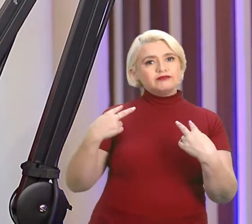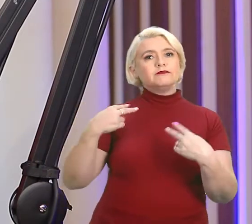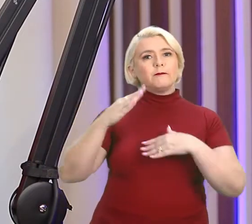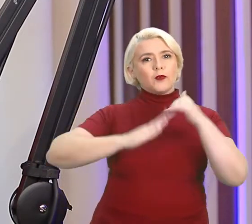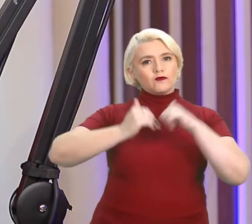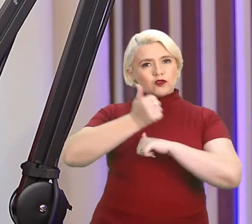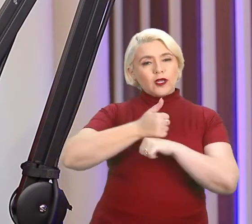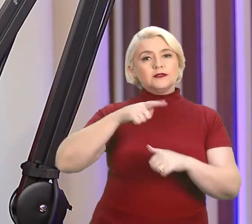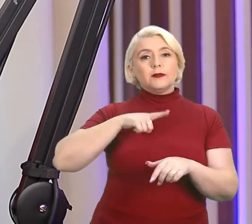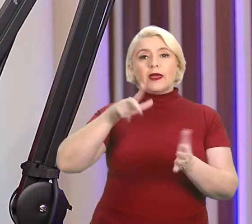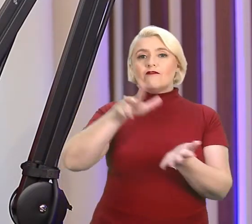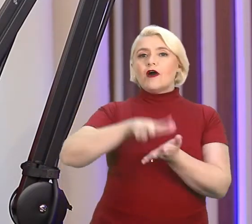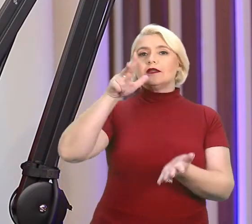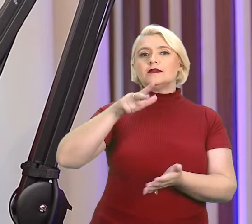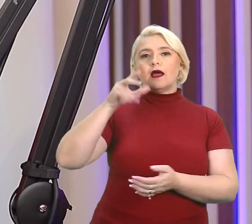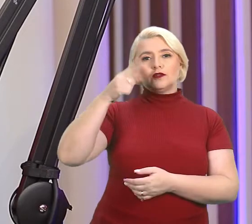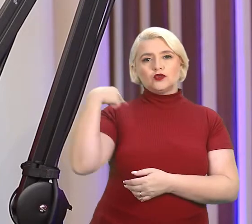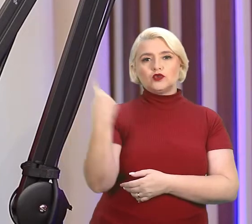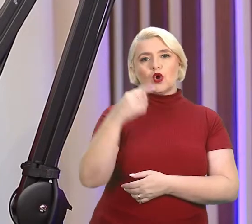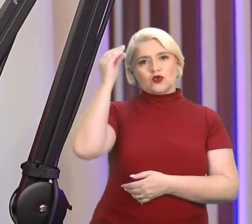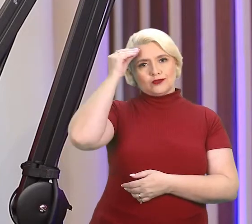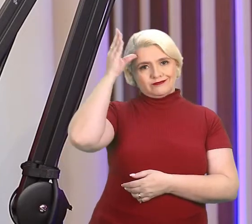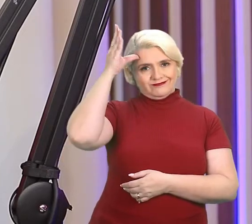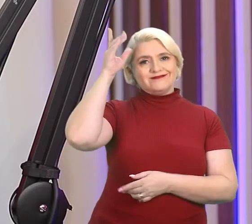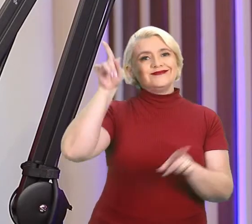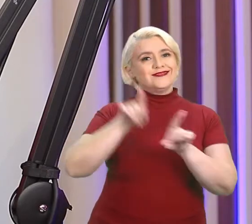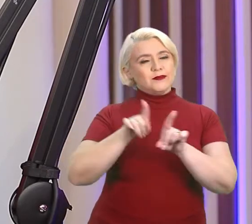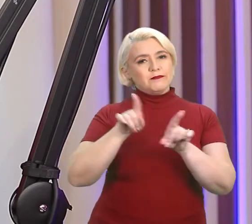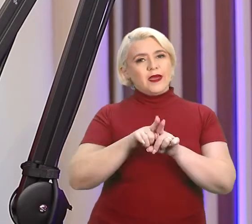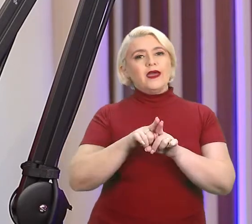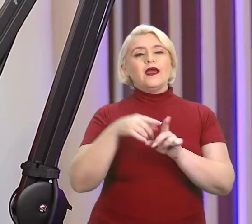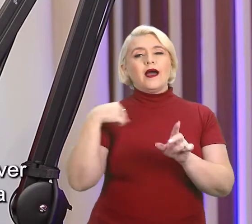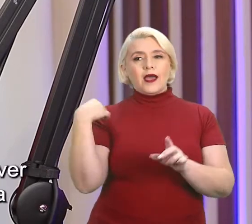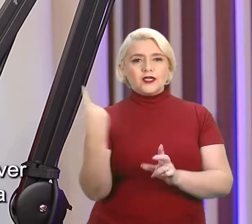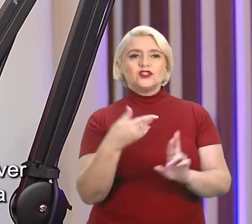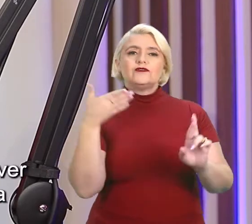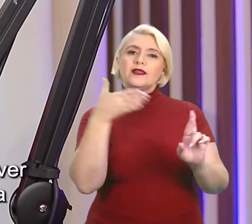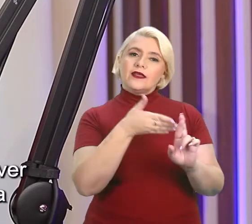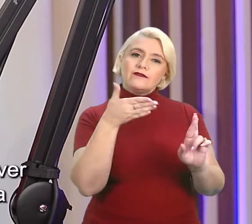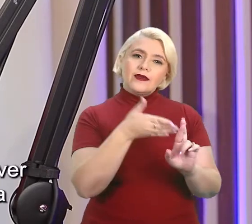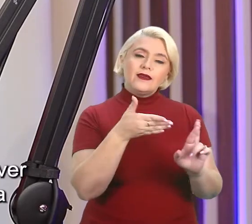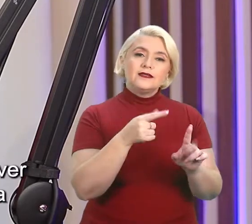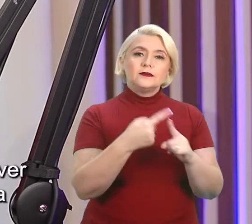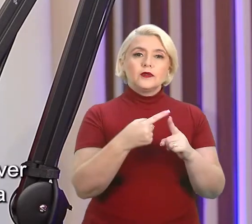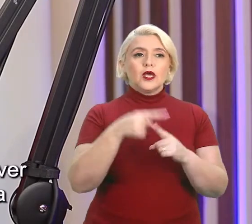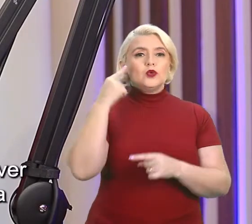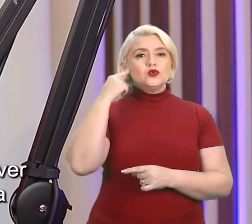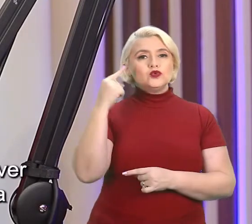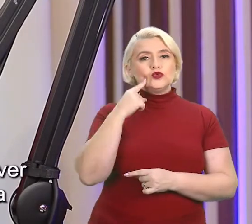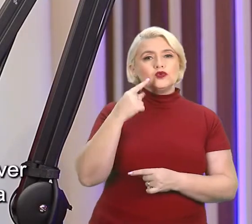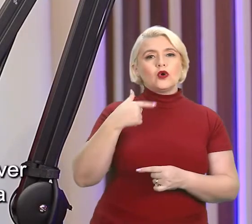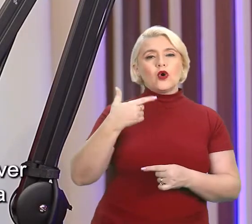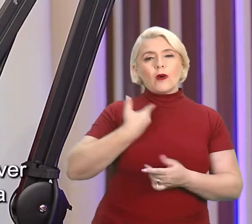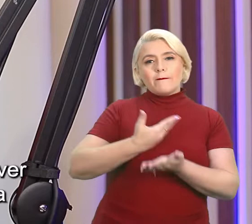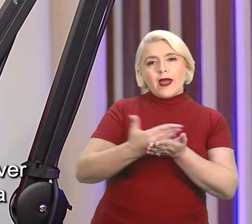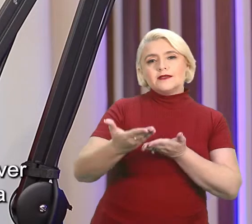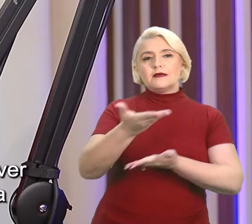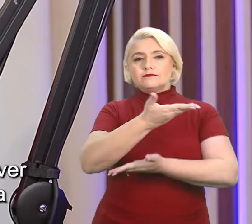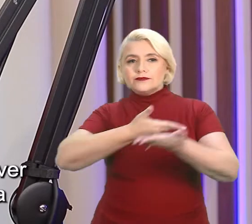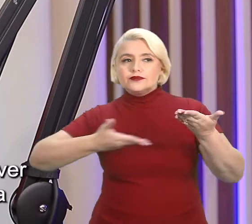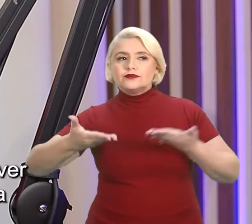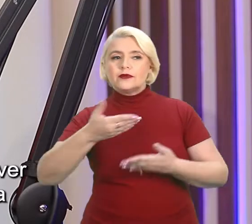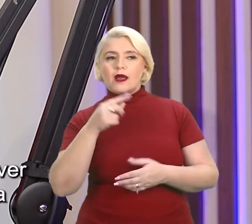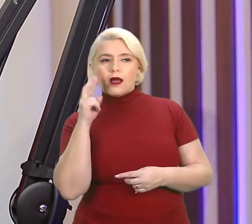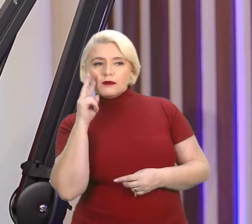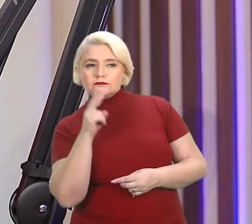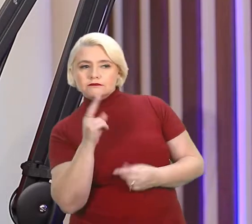profissionais e validassem o nosso conhecimento, né? E aí a gente vai virando referência, assim. Os surdos começam a conviver com você e vai falando, não,